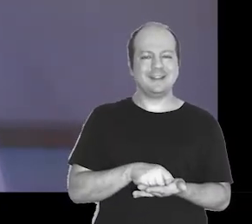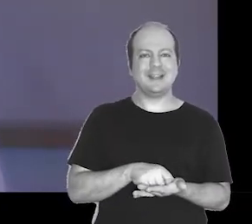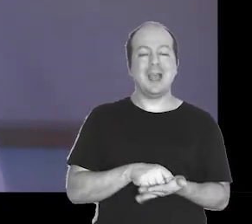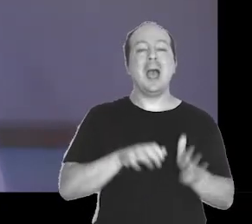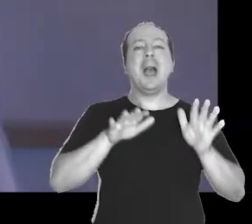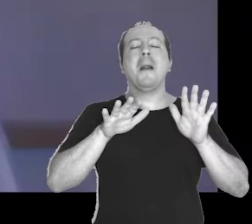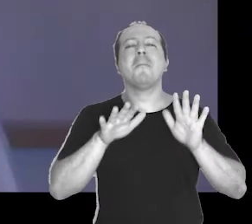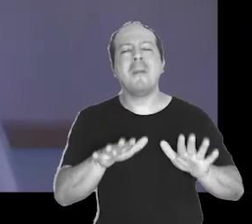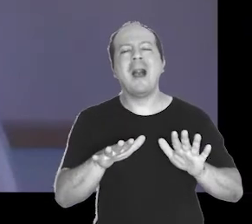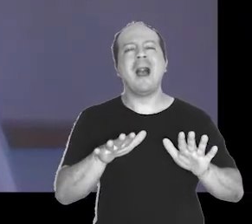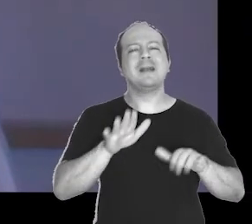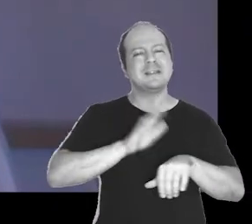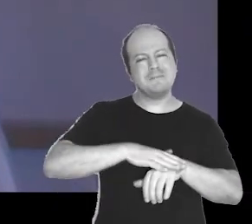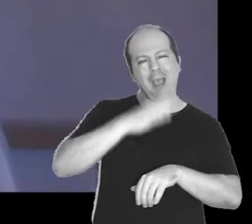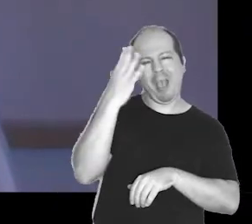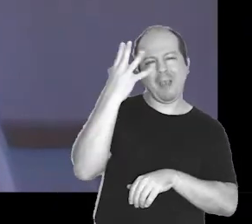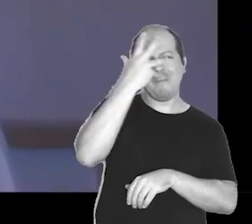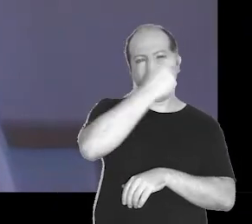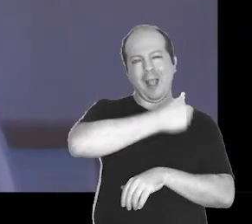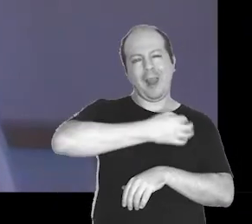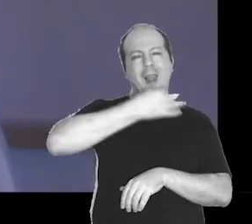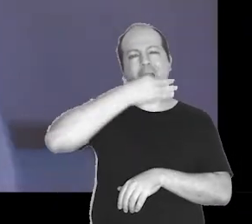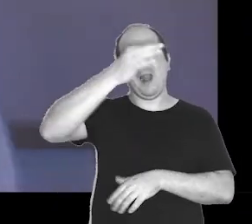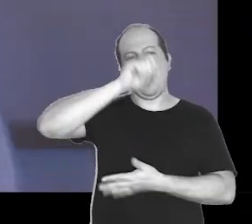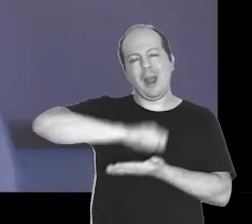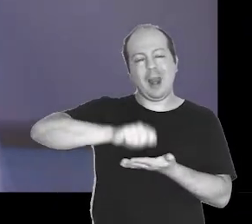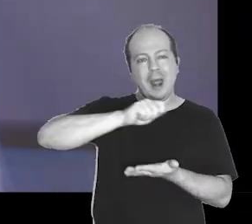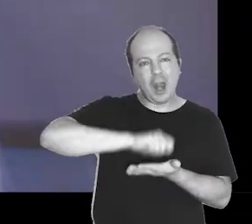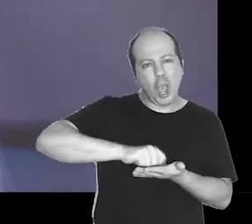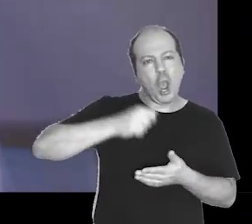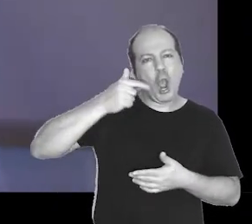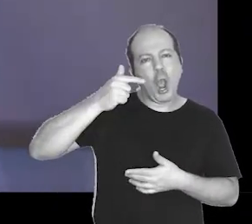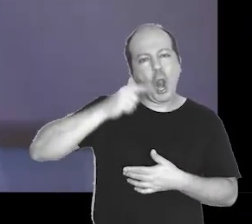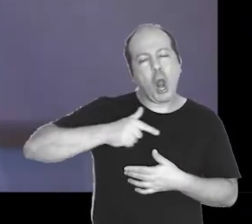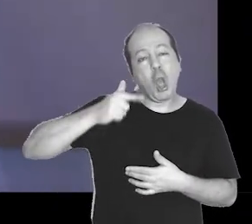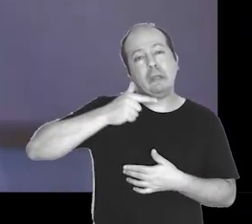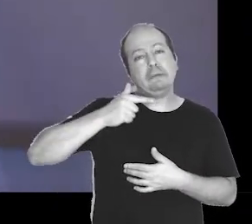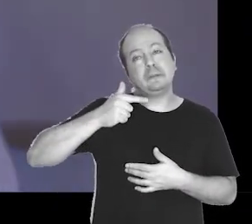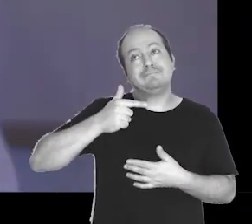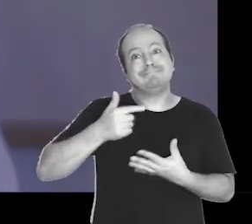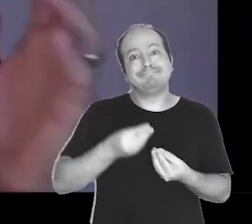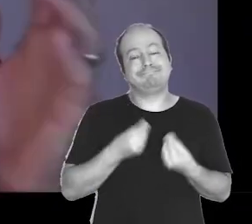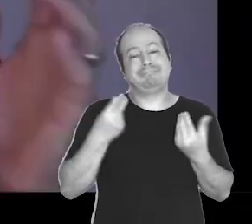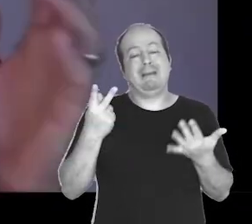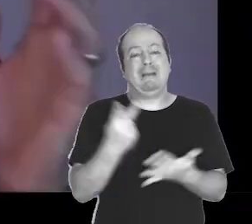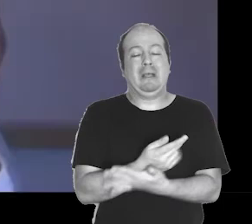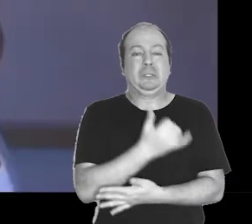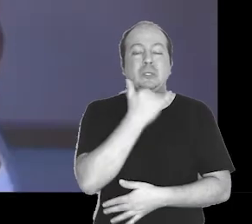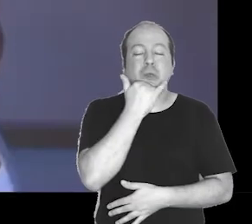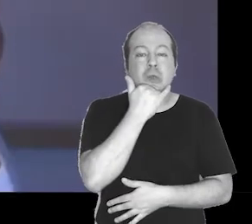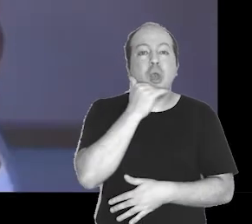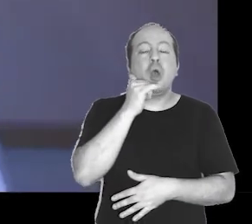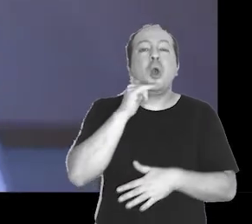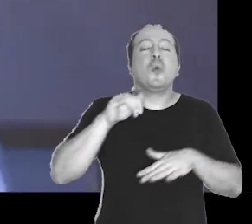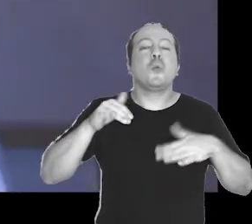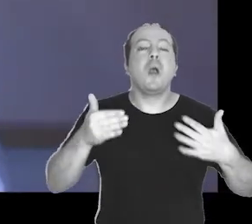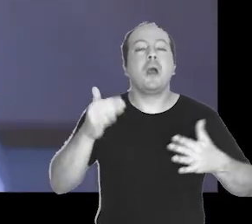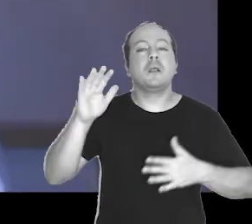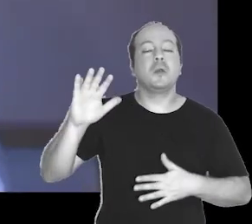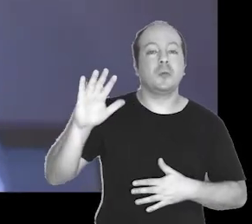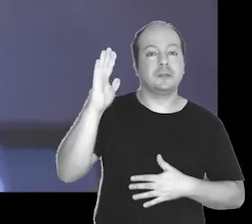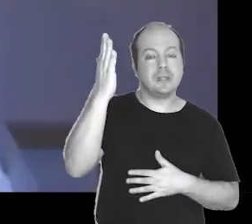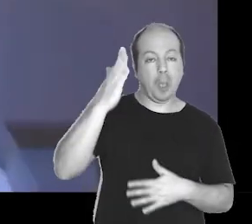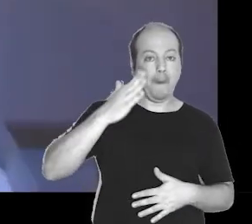Mas a parte mais bela da argumentação, logicamente, ruiria. Foi quando me ocorreu